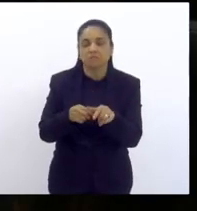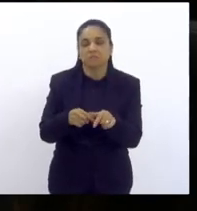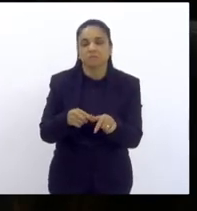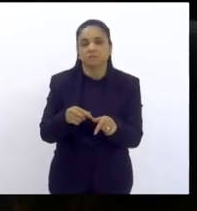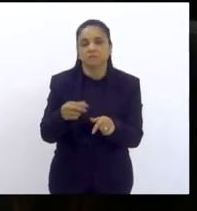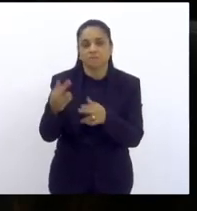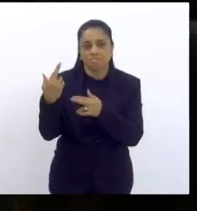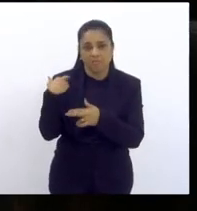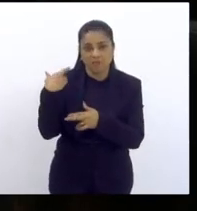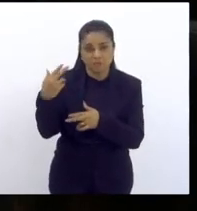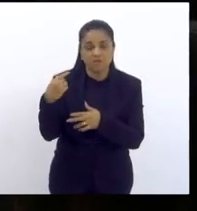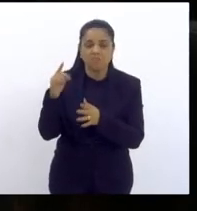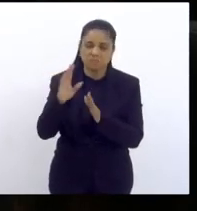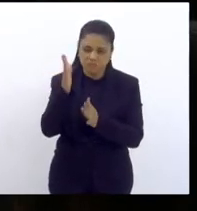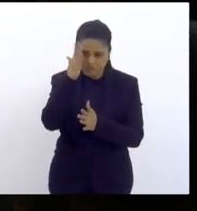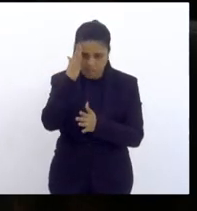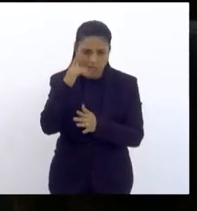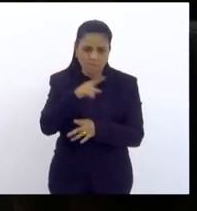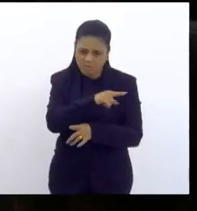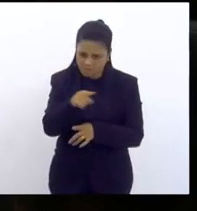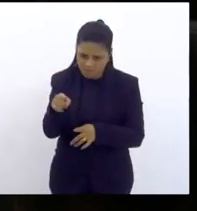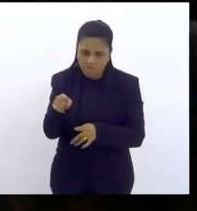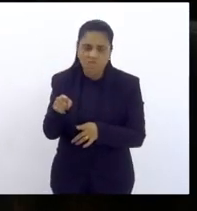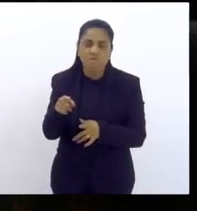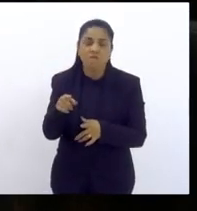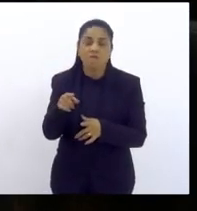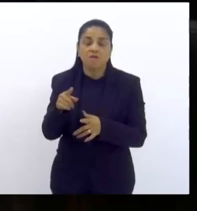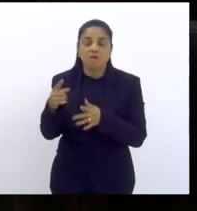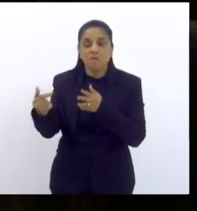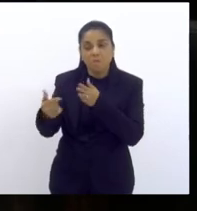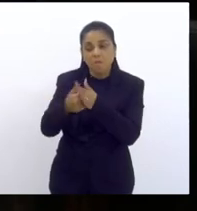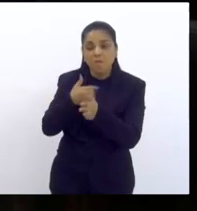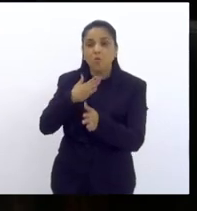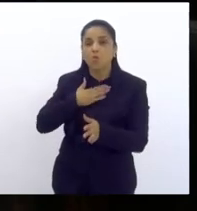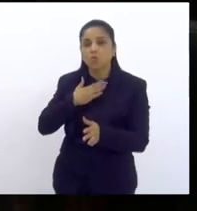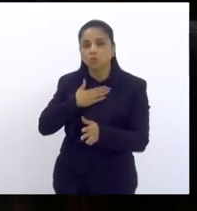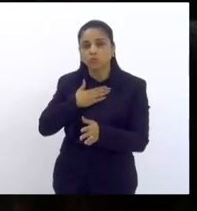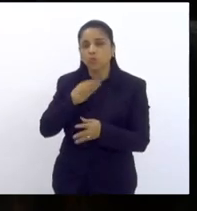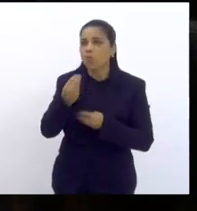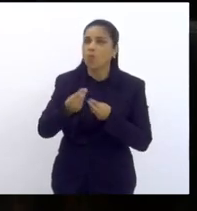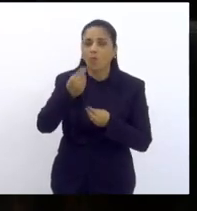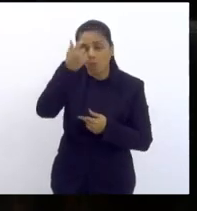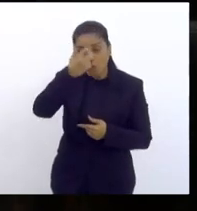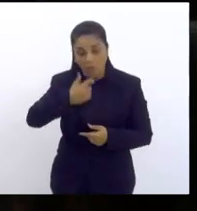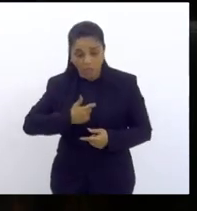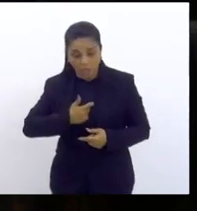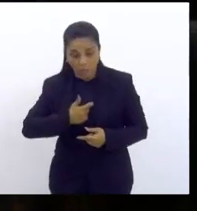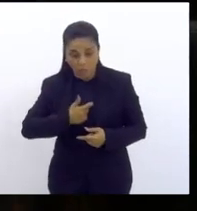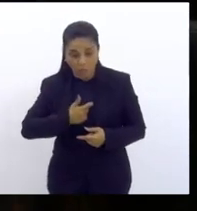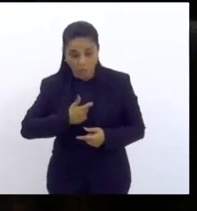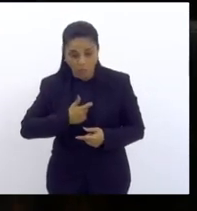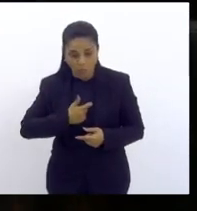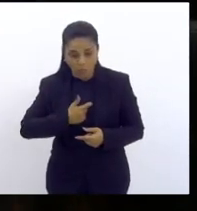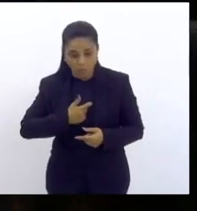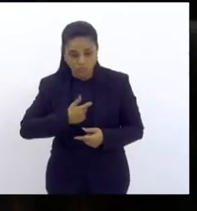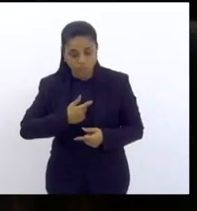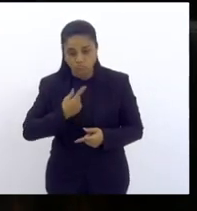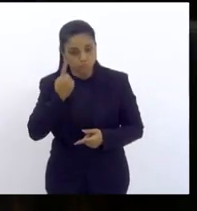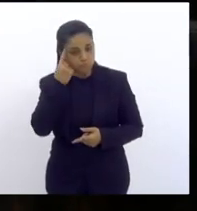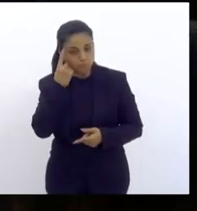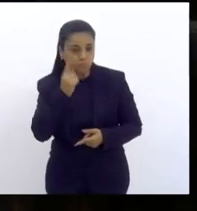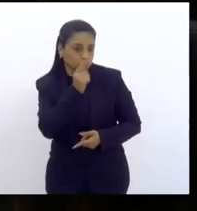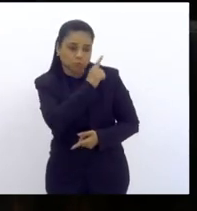e muitos aqui sabem por que que um camarada que não é gestor